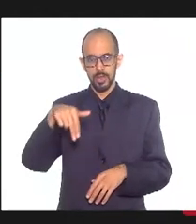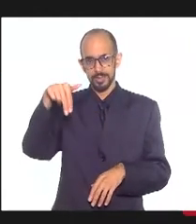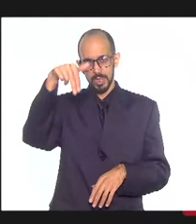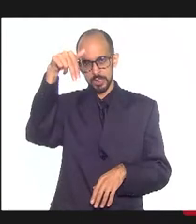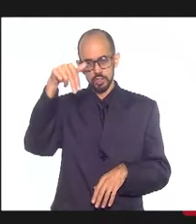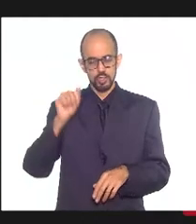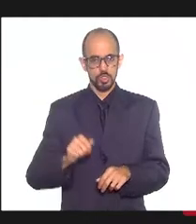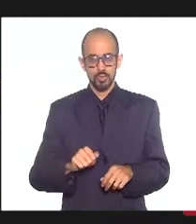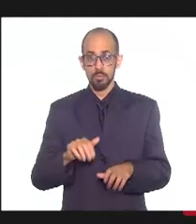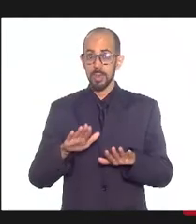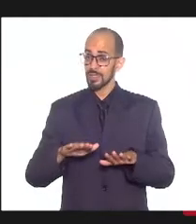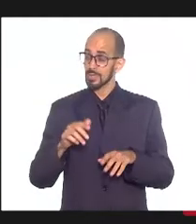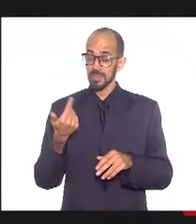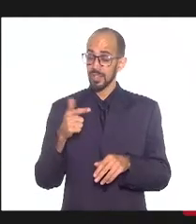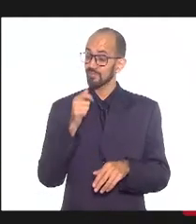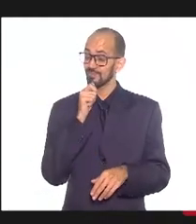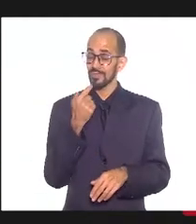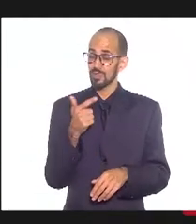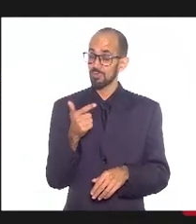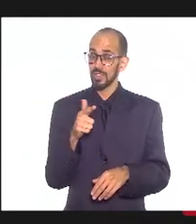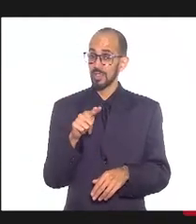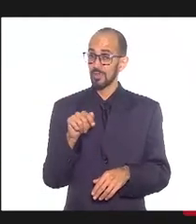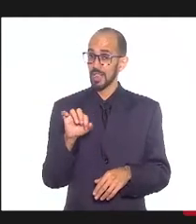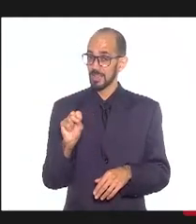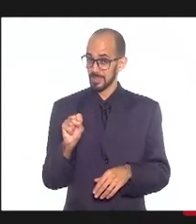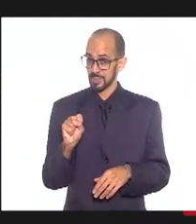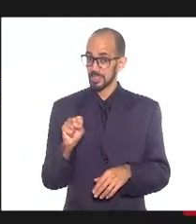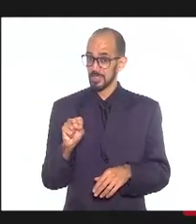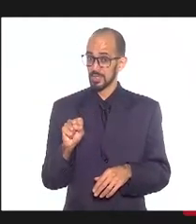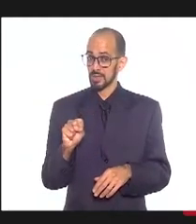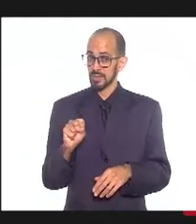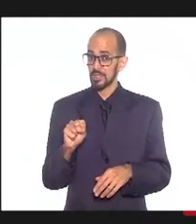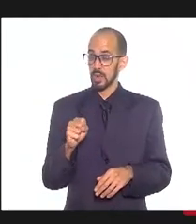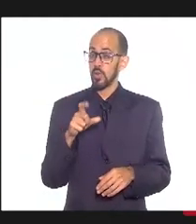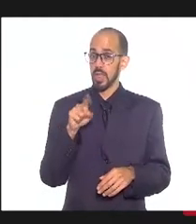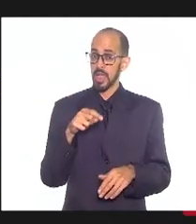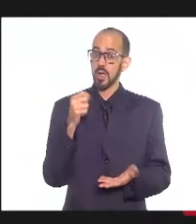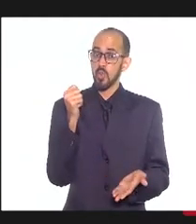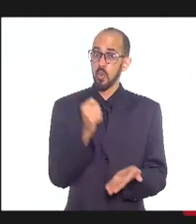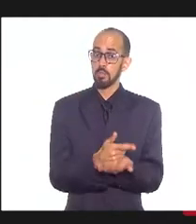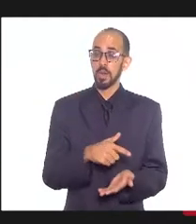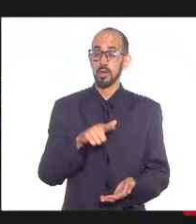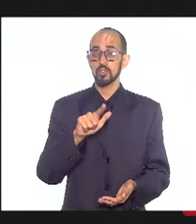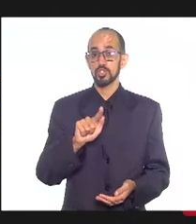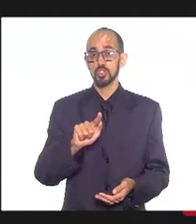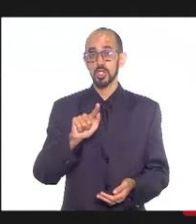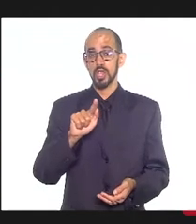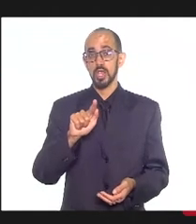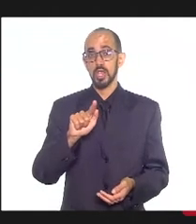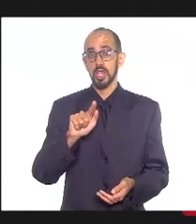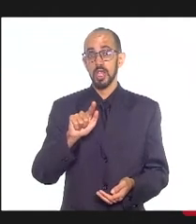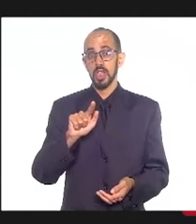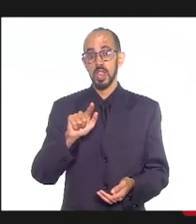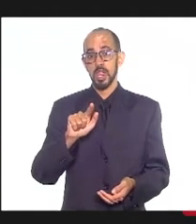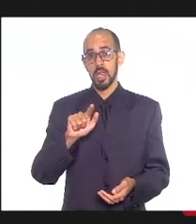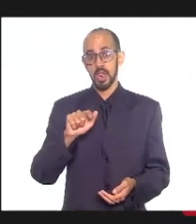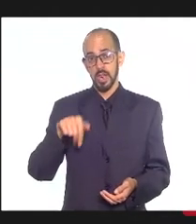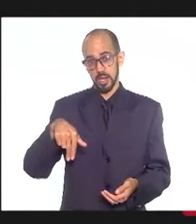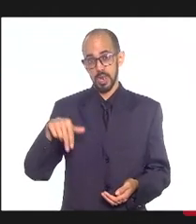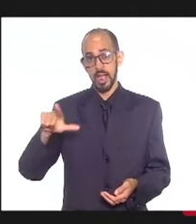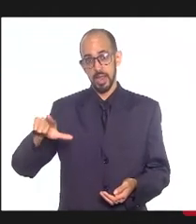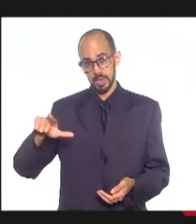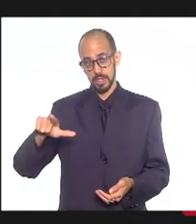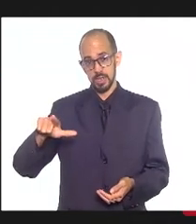essa geração tenderia a ser através de um gás importado, um GNL, portanto, um gás mais caro,